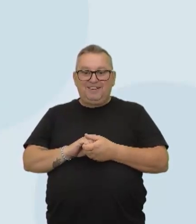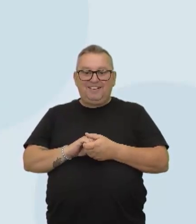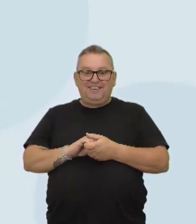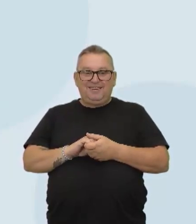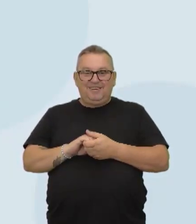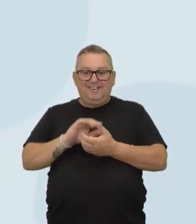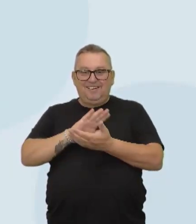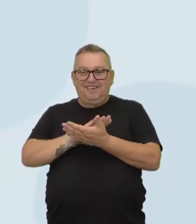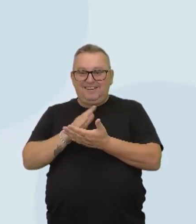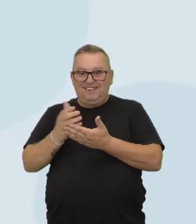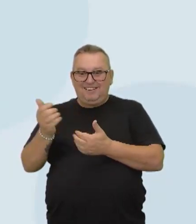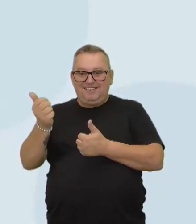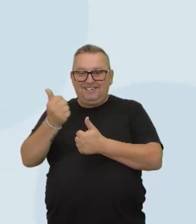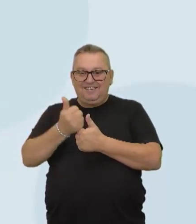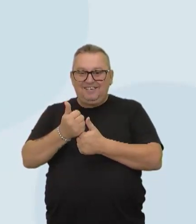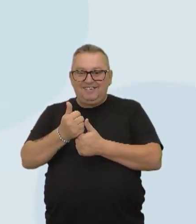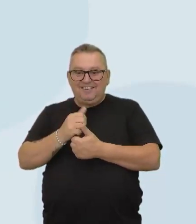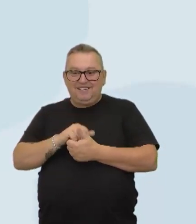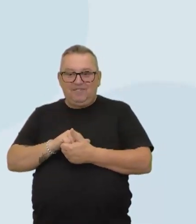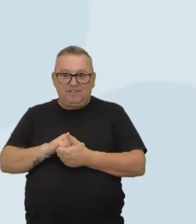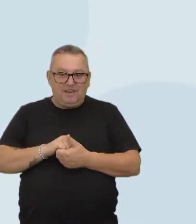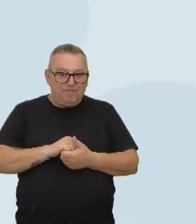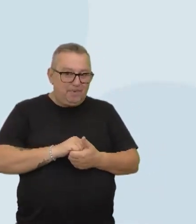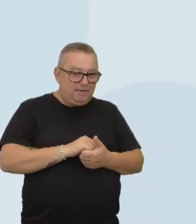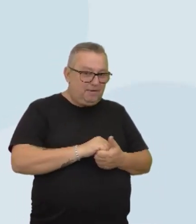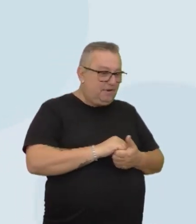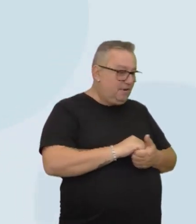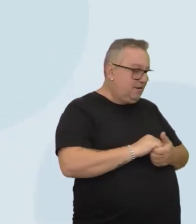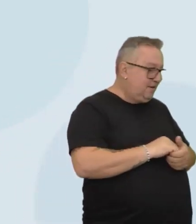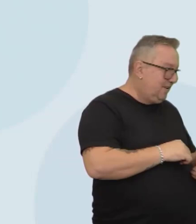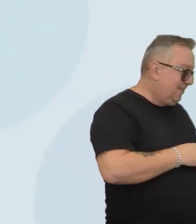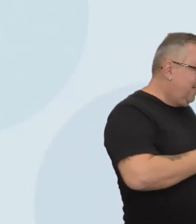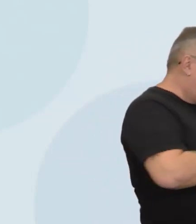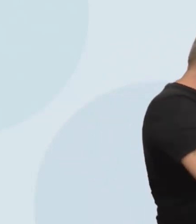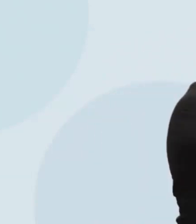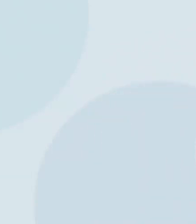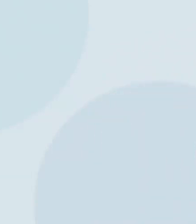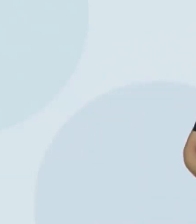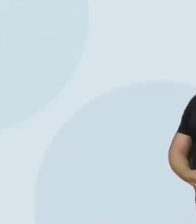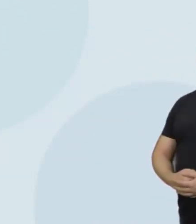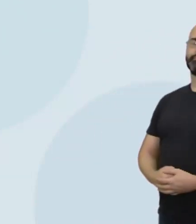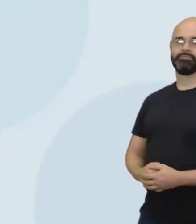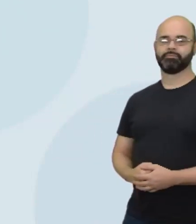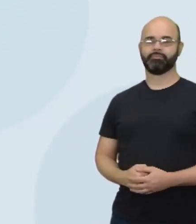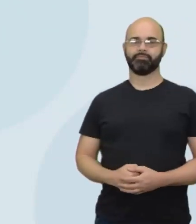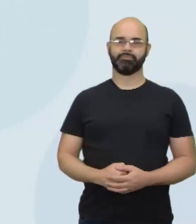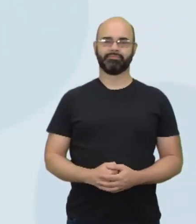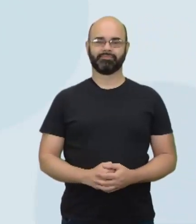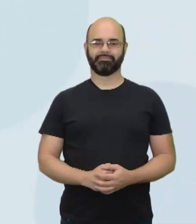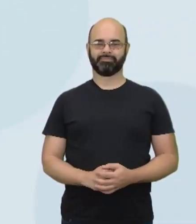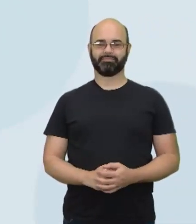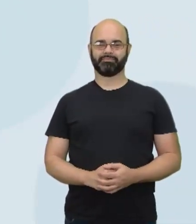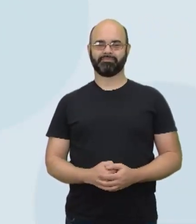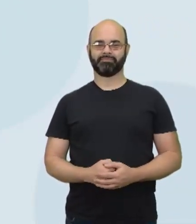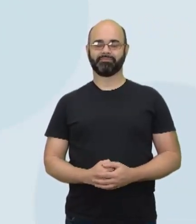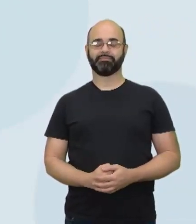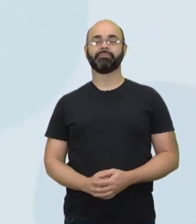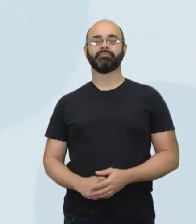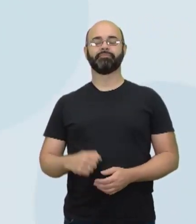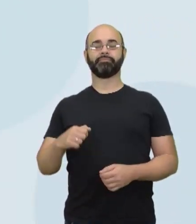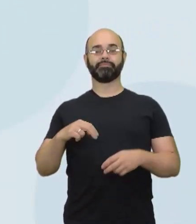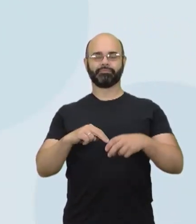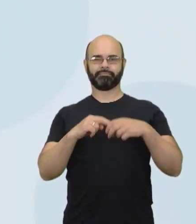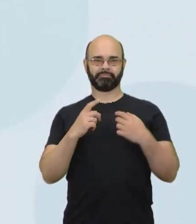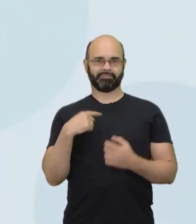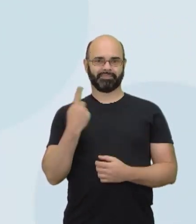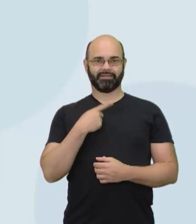rocha original que fez aí esse processo todo do solo. Por isso que a gente fala, né? Leva em torno aí de 400